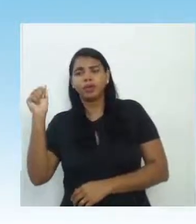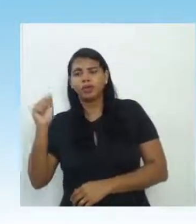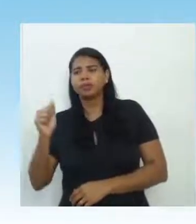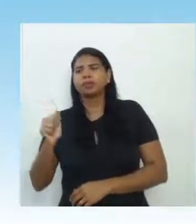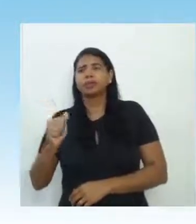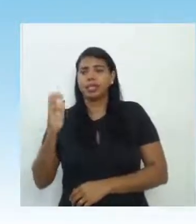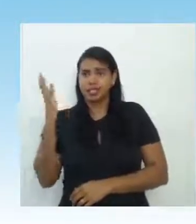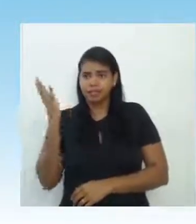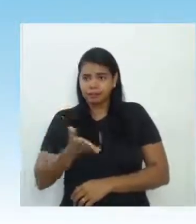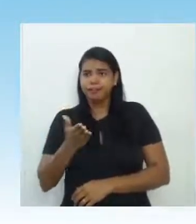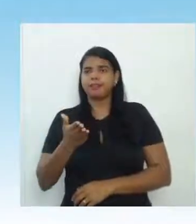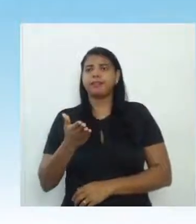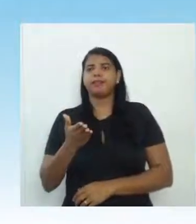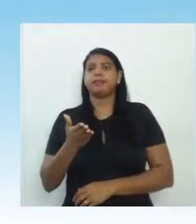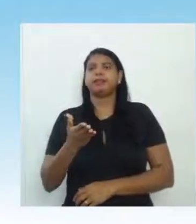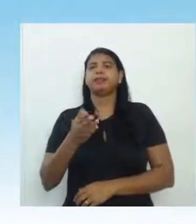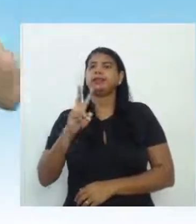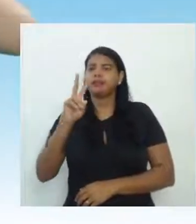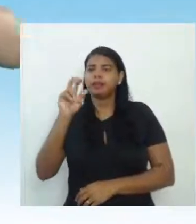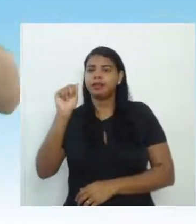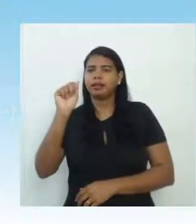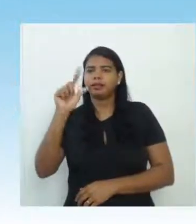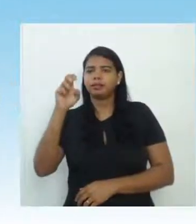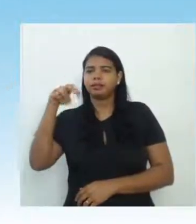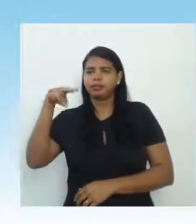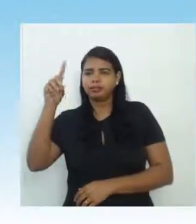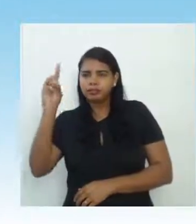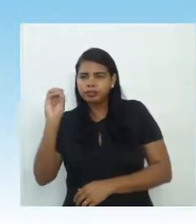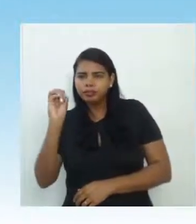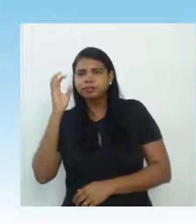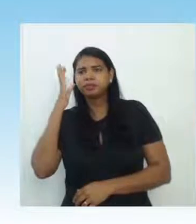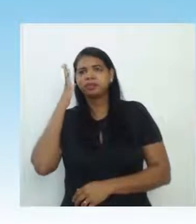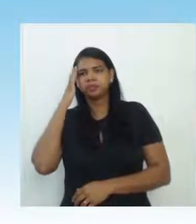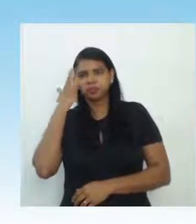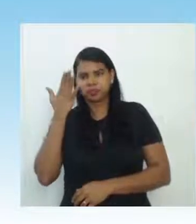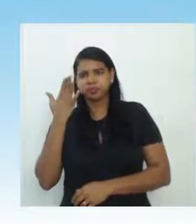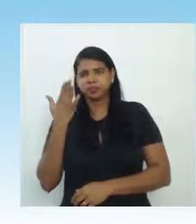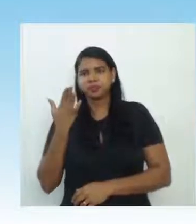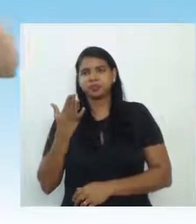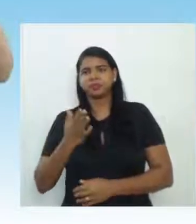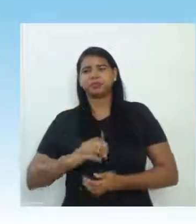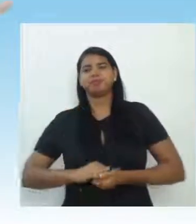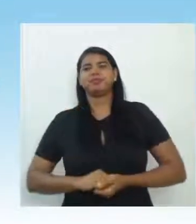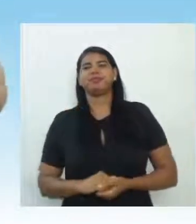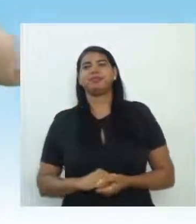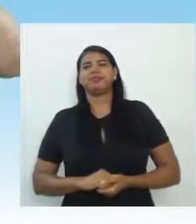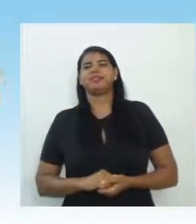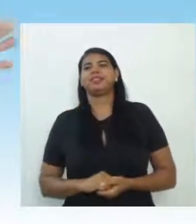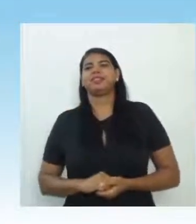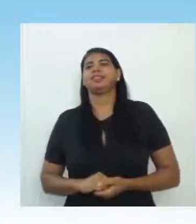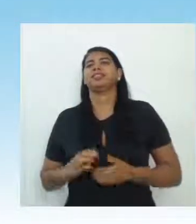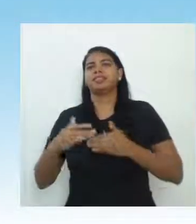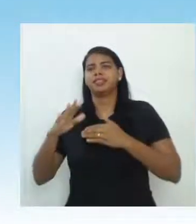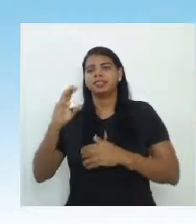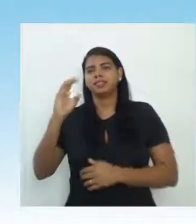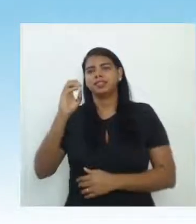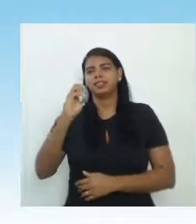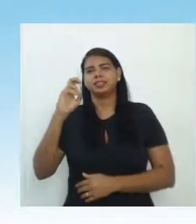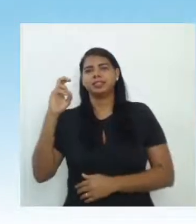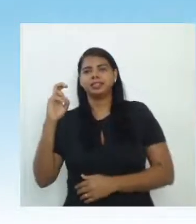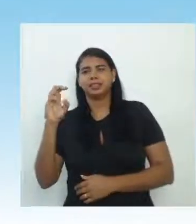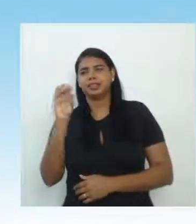valendo, é na vera. Ela tá on, a Constituição tá on desde 5 de outubro